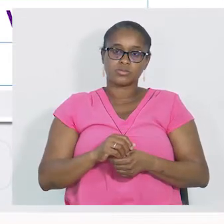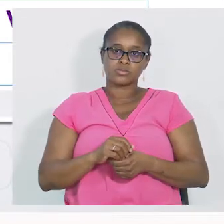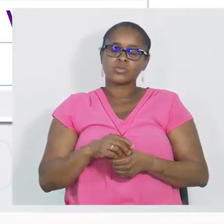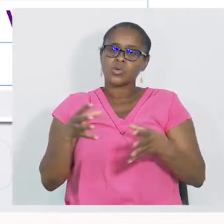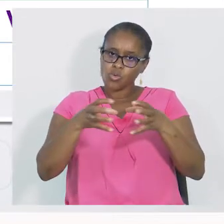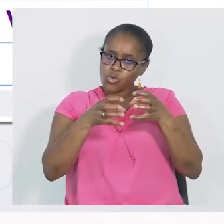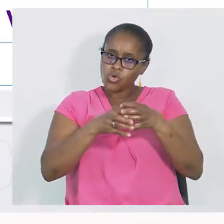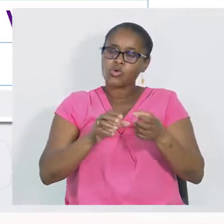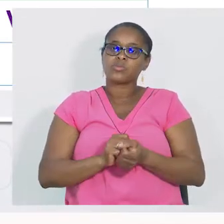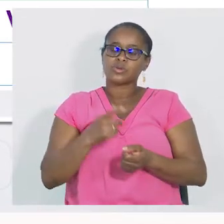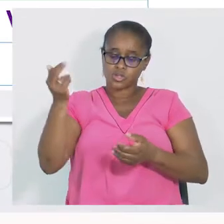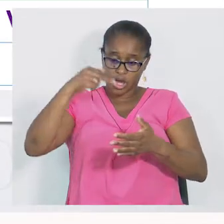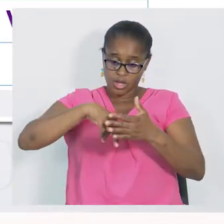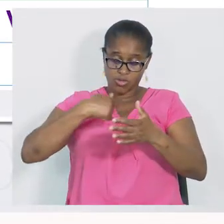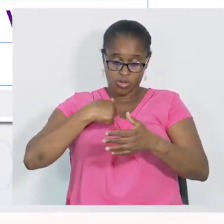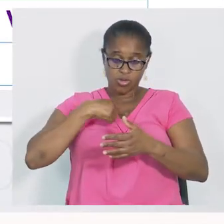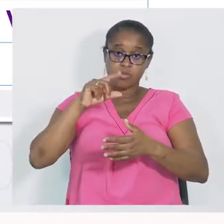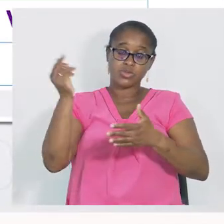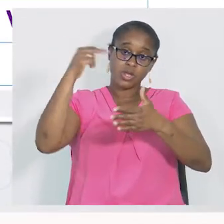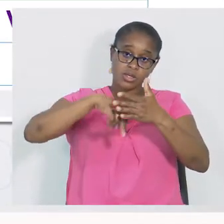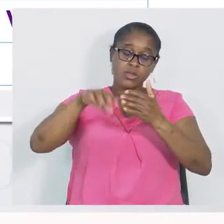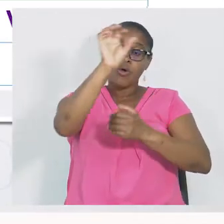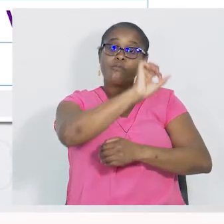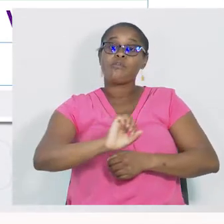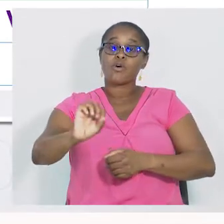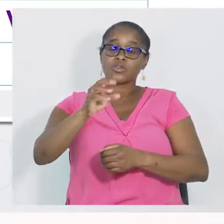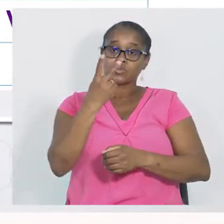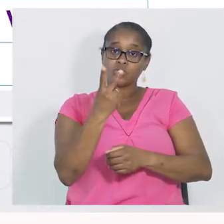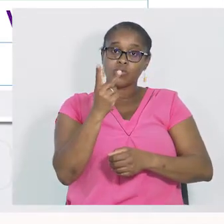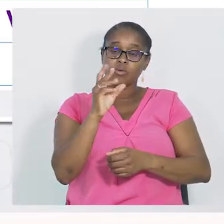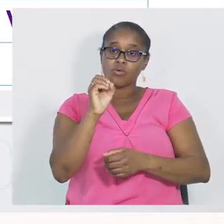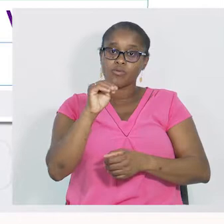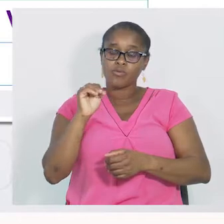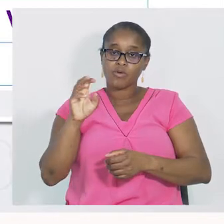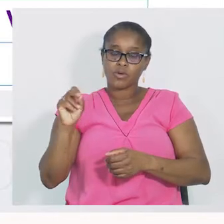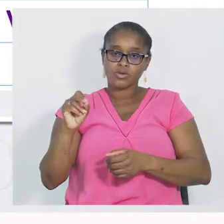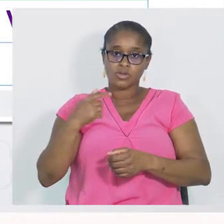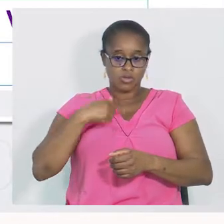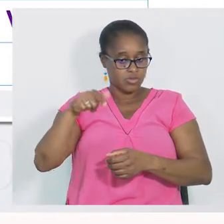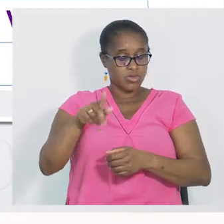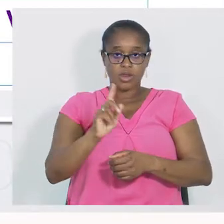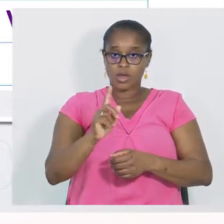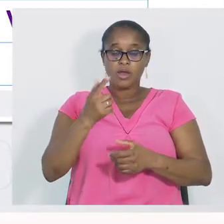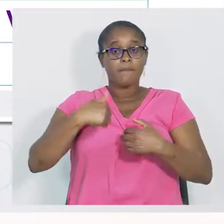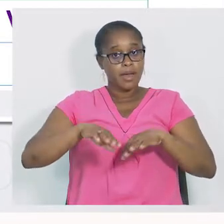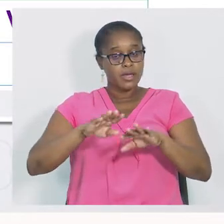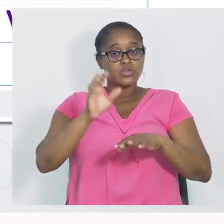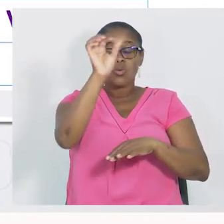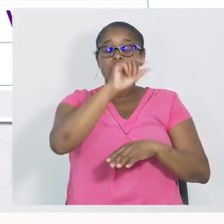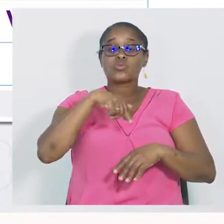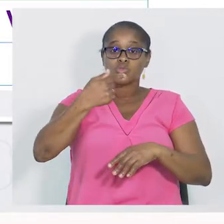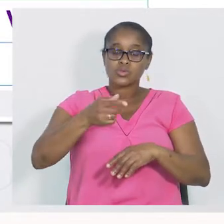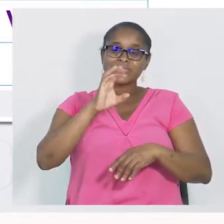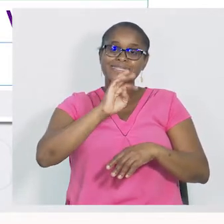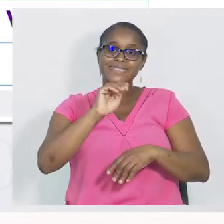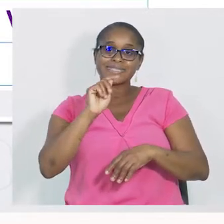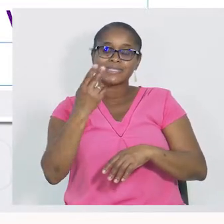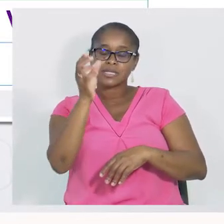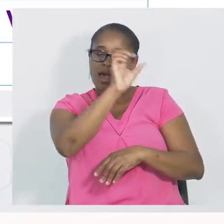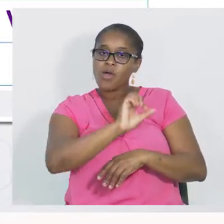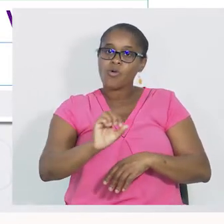aqui, minha irmã. Irmã é o nome, determinante vem antes do nome.